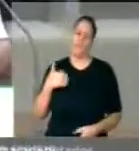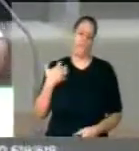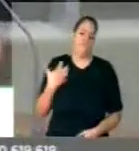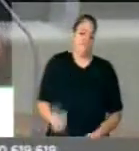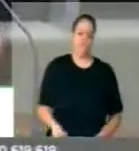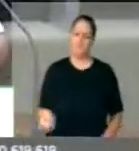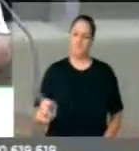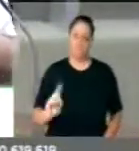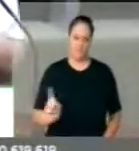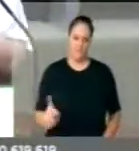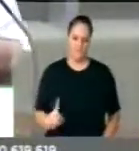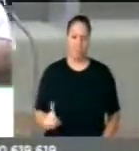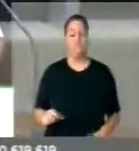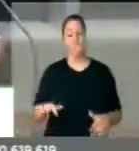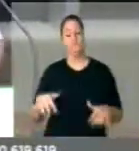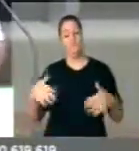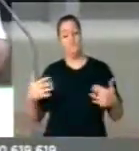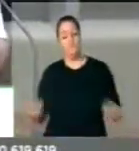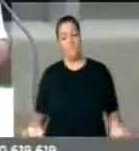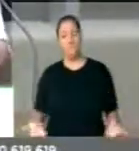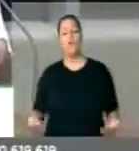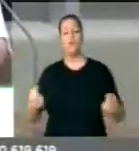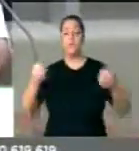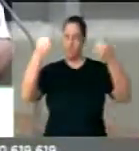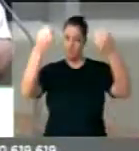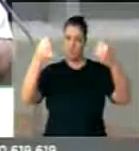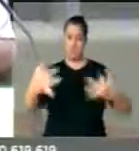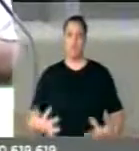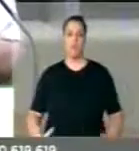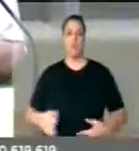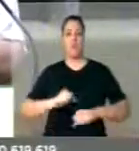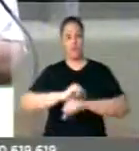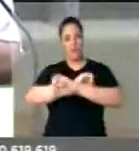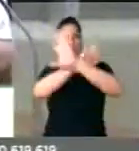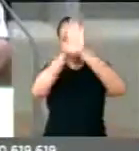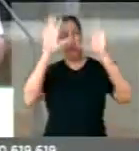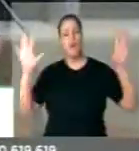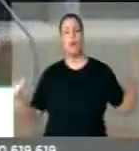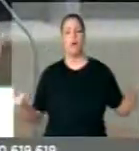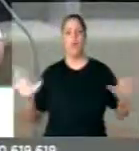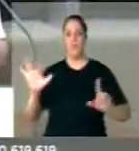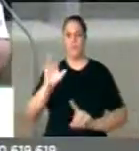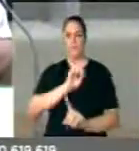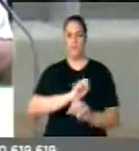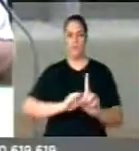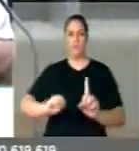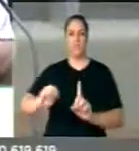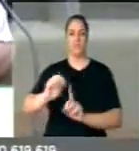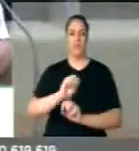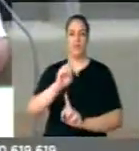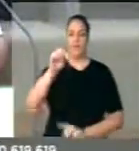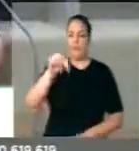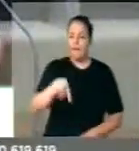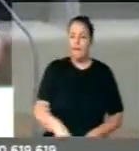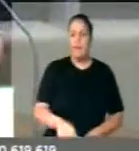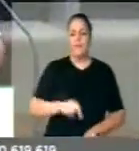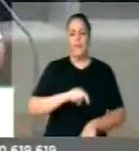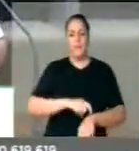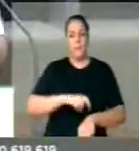intolerável. Portanto, é preciso deixar claro para a sociedade o que acontece aqui nestas